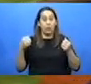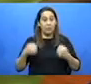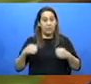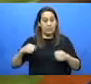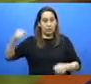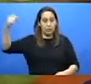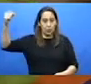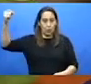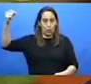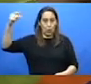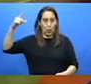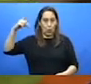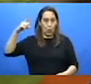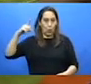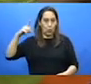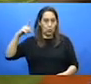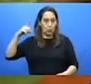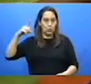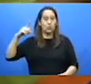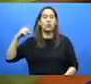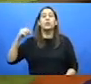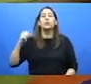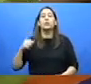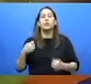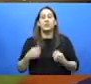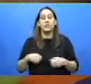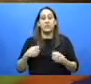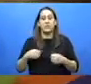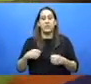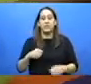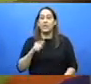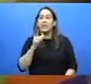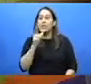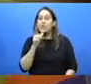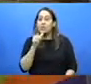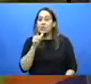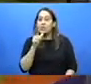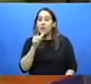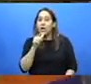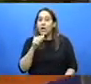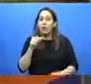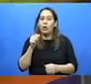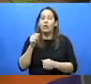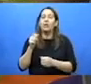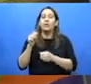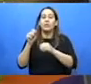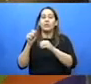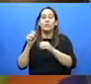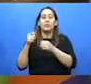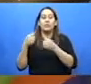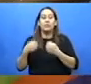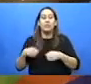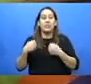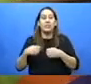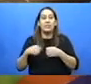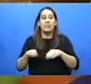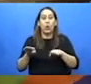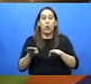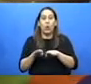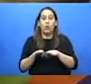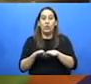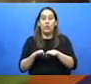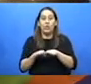luz, principalmente a luz solar. Ela precisa de água e tem algumas plantas que precisam